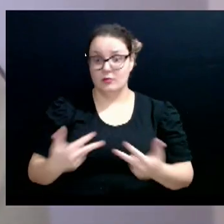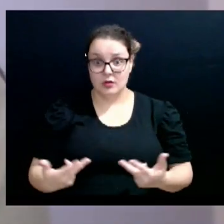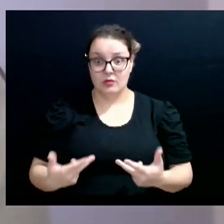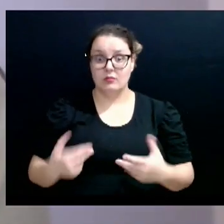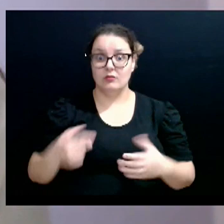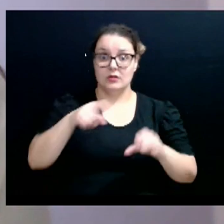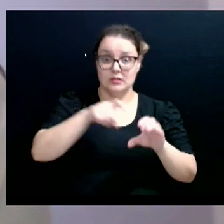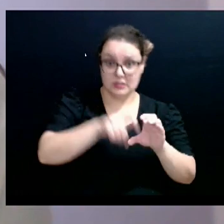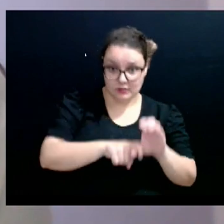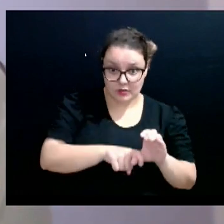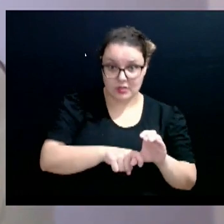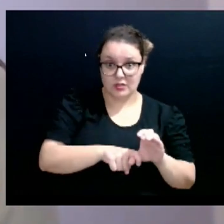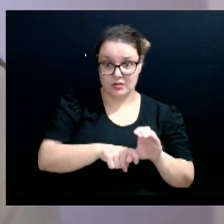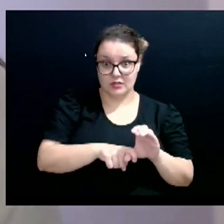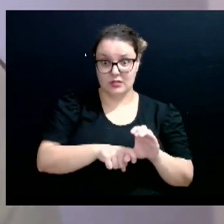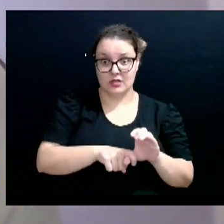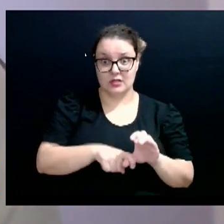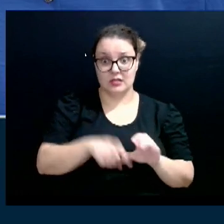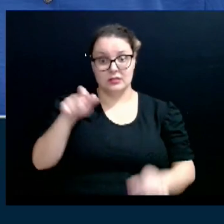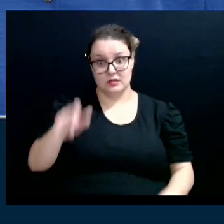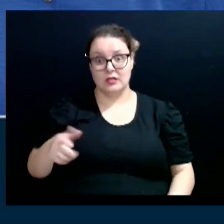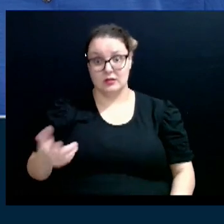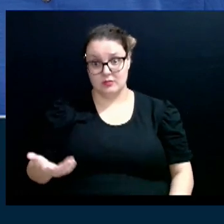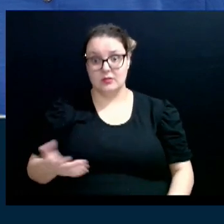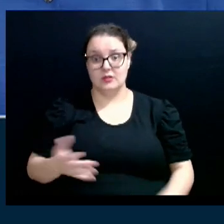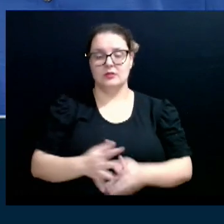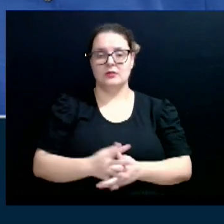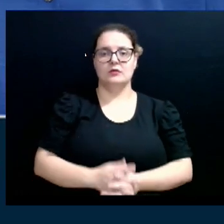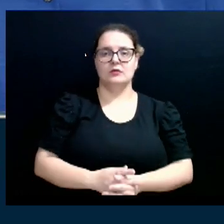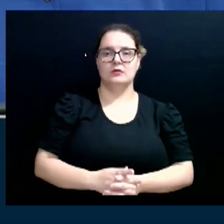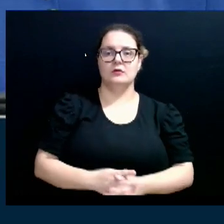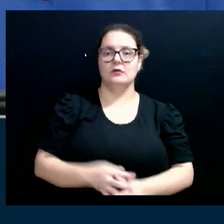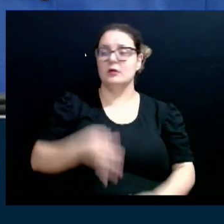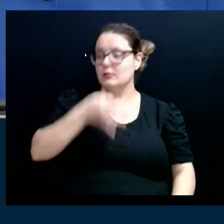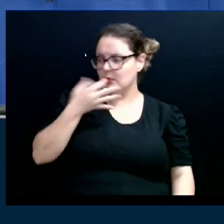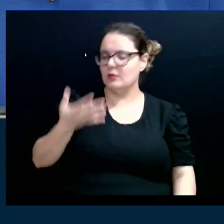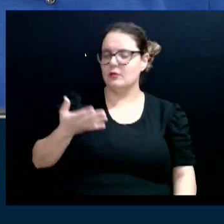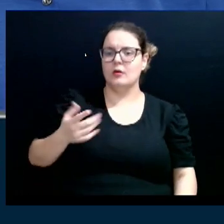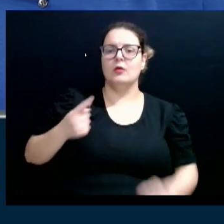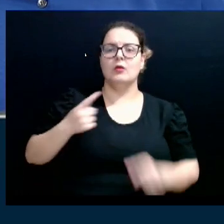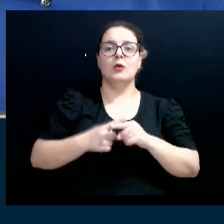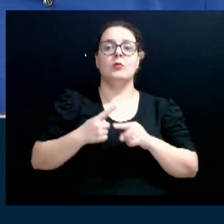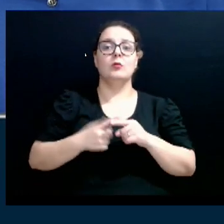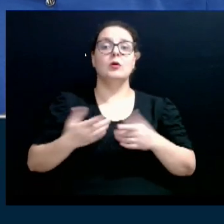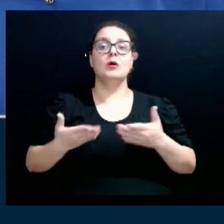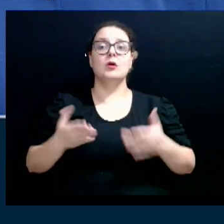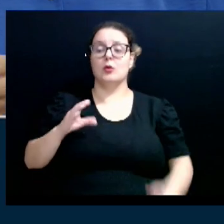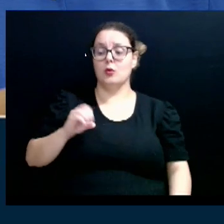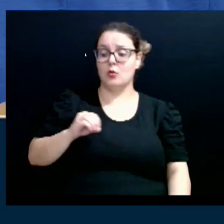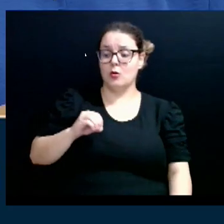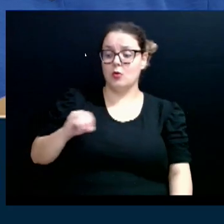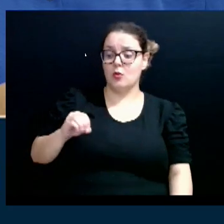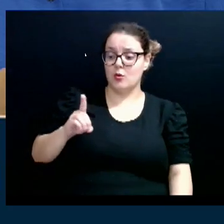dessa outra pessoa. Excelente. Por que que a gente traz codependência junto,